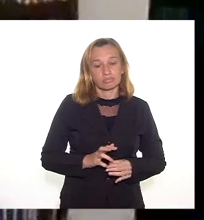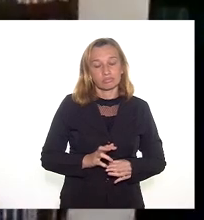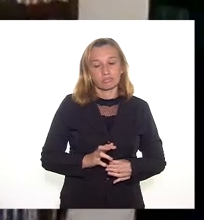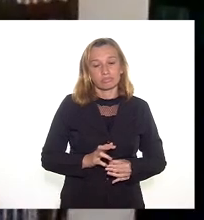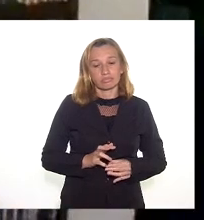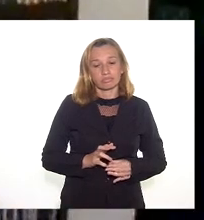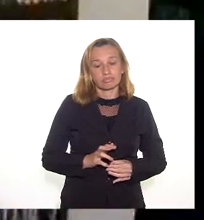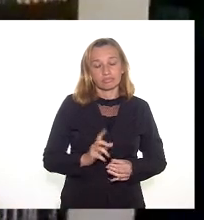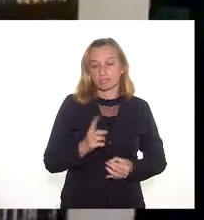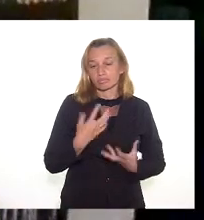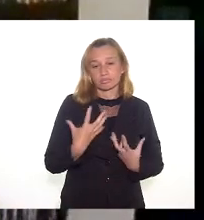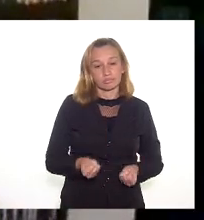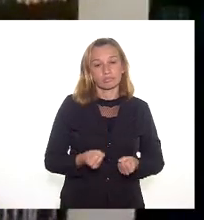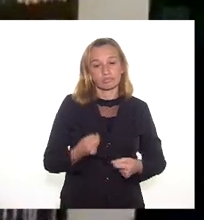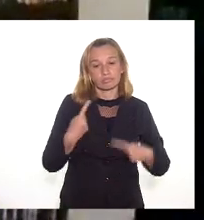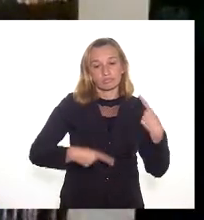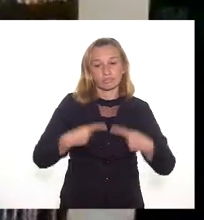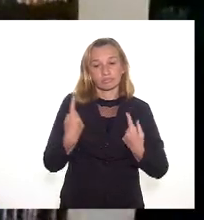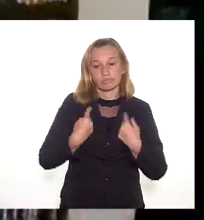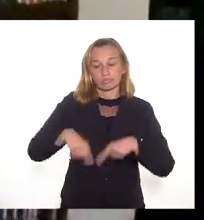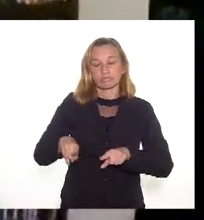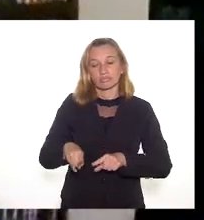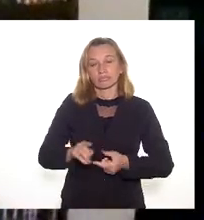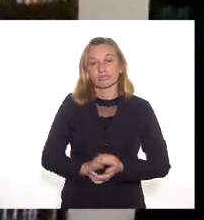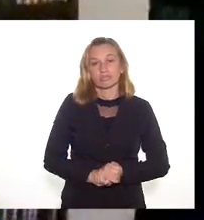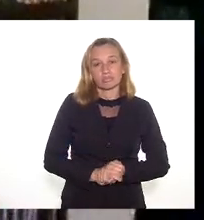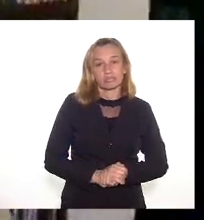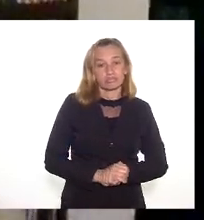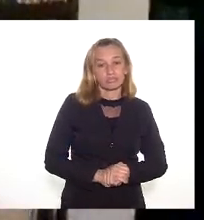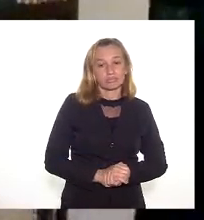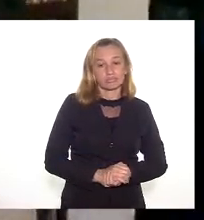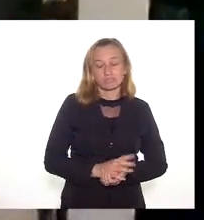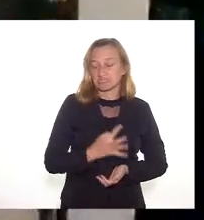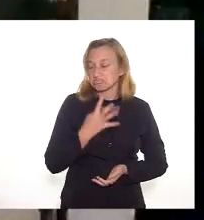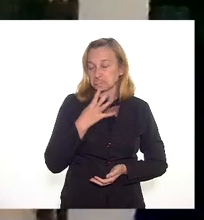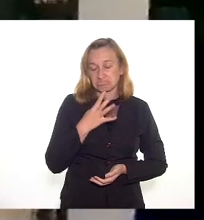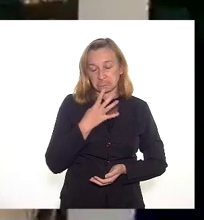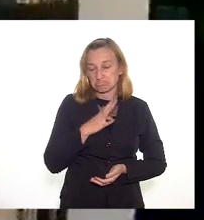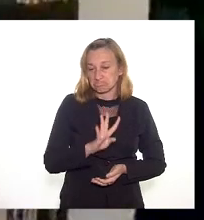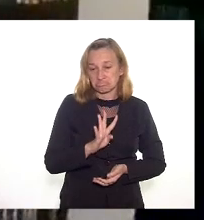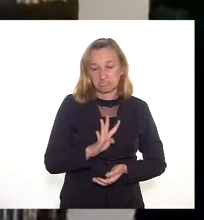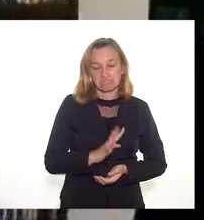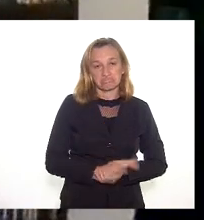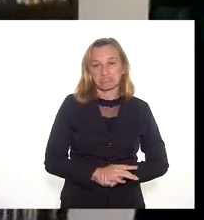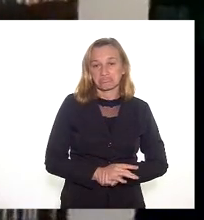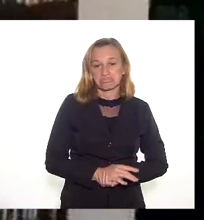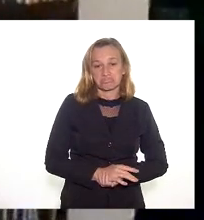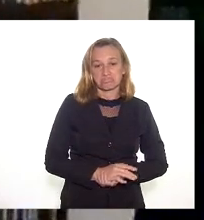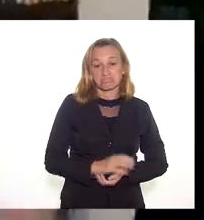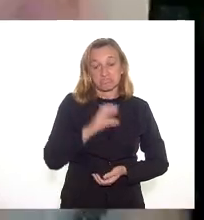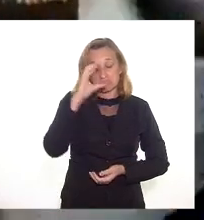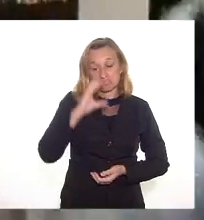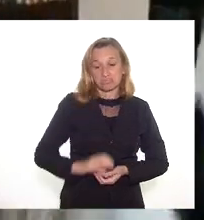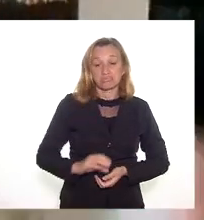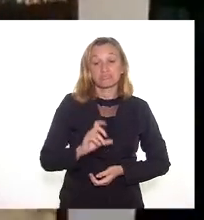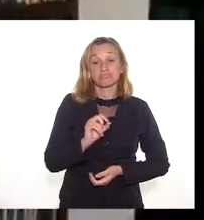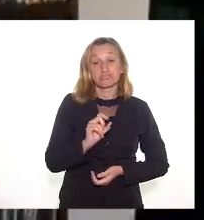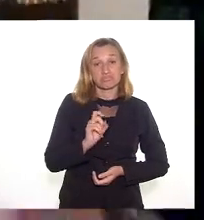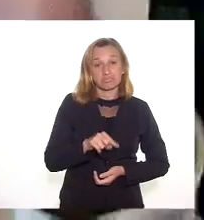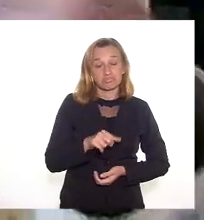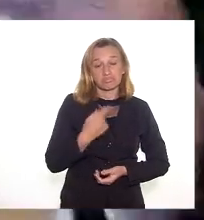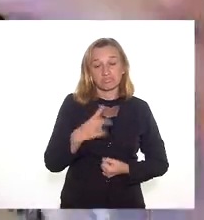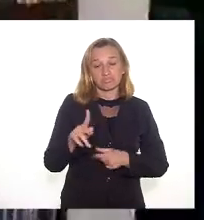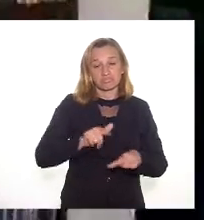é a política do confronto não reconhecer de fato a cidadania no seu